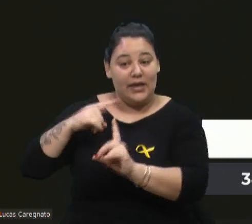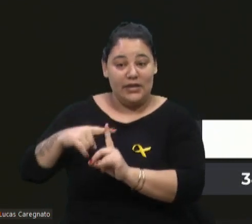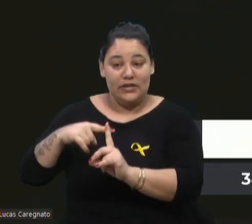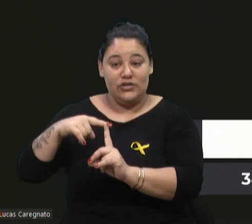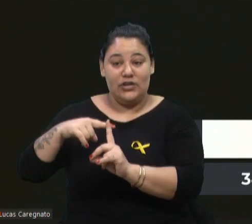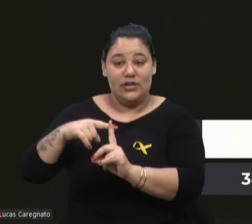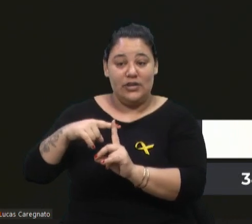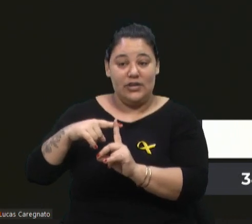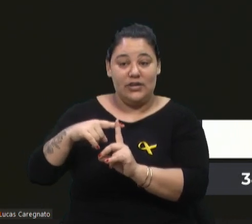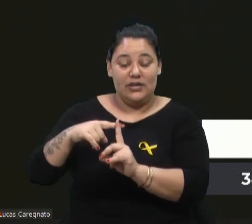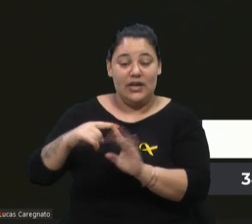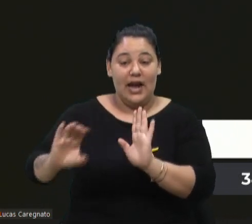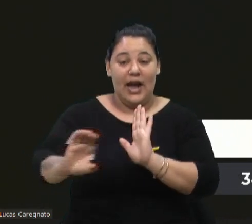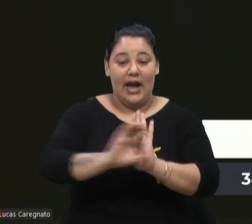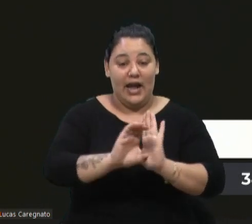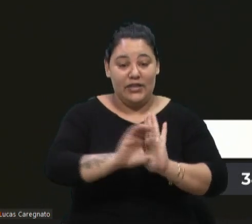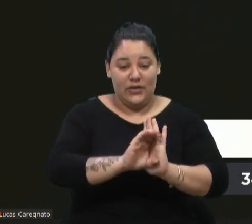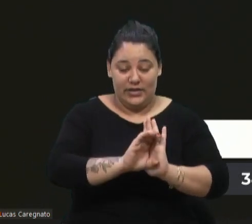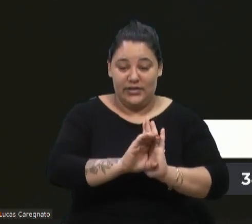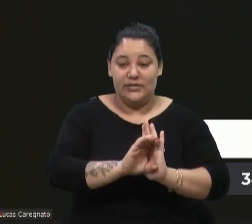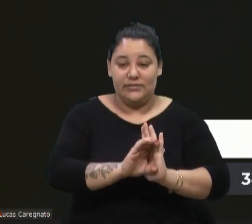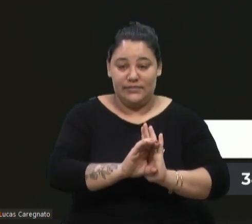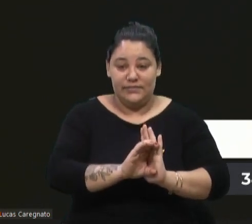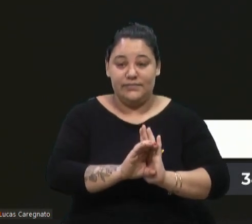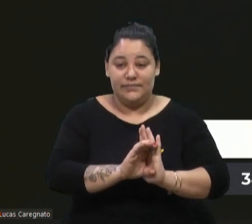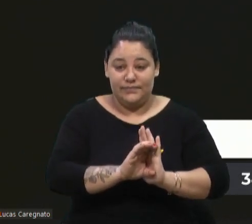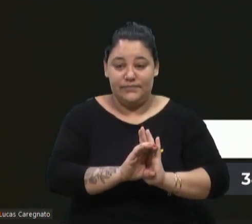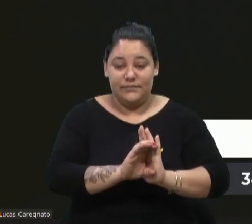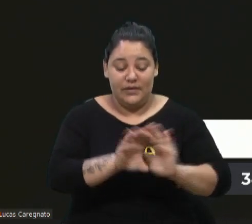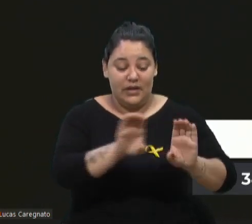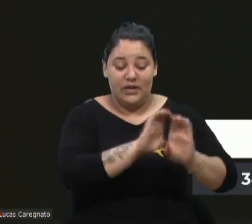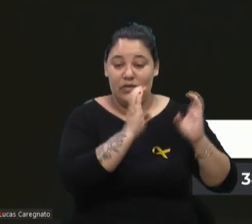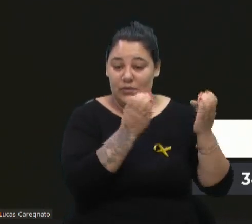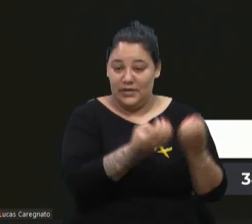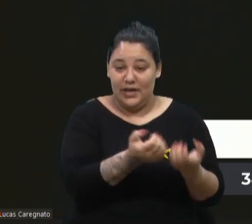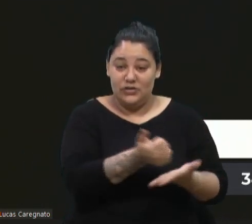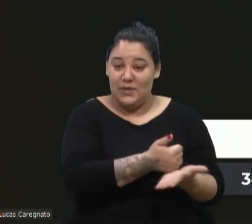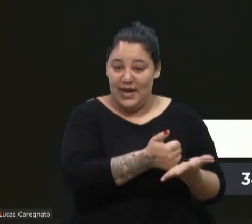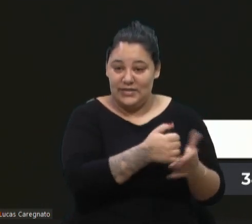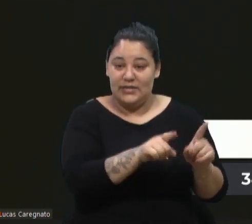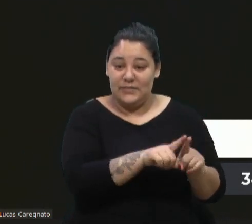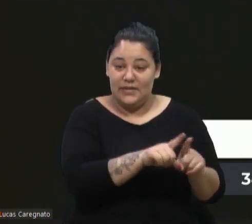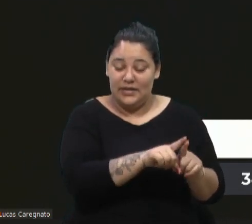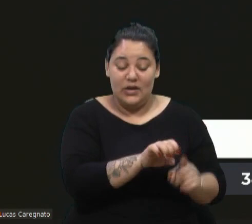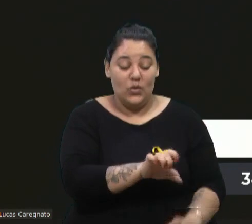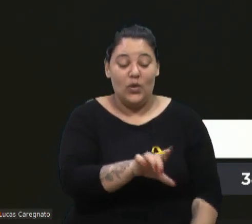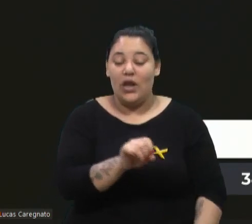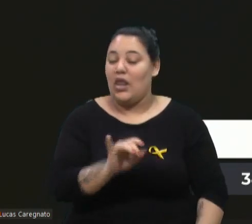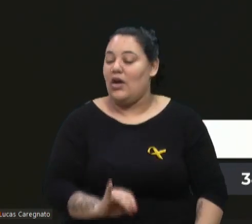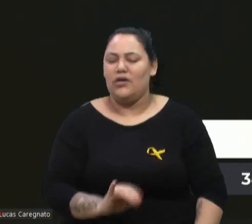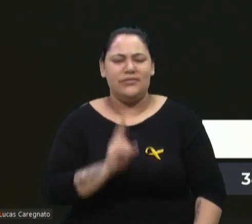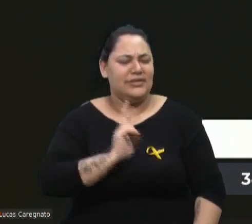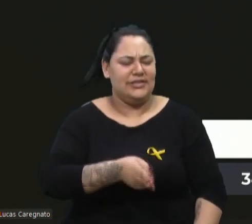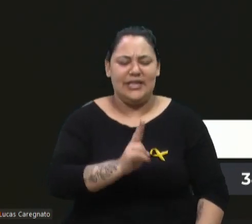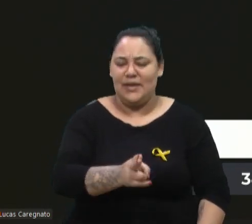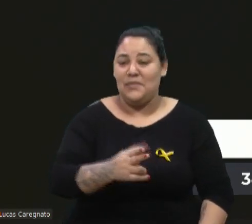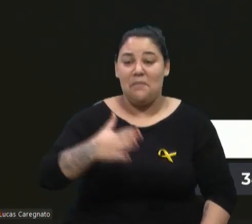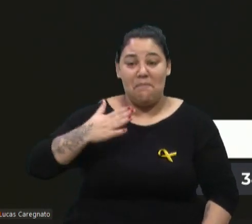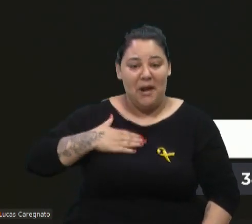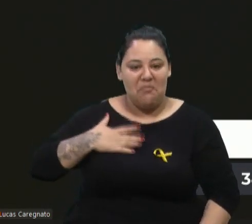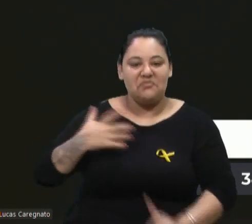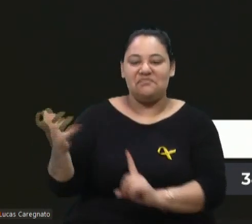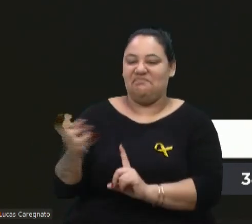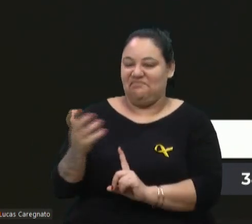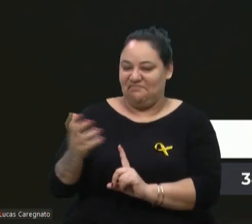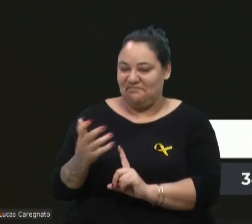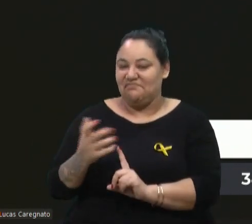pela Pastoral Afro e pelas SEBs, pelas comunidades eclesiais de base, e o Eloy sempre foi uma referência, né,